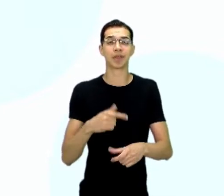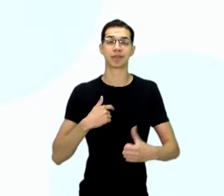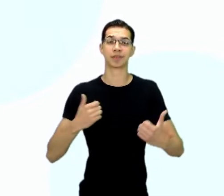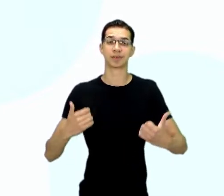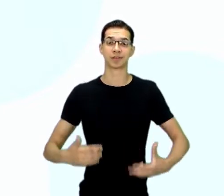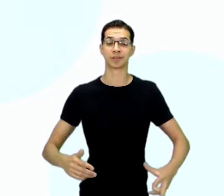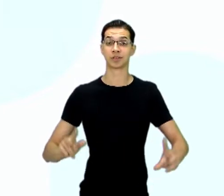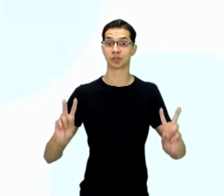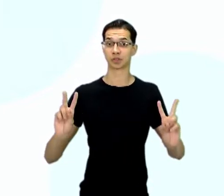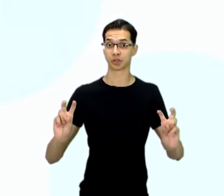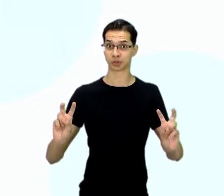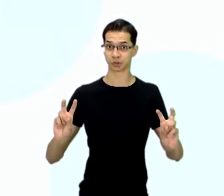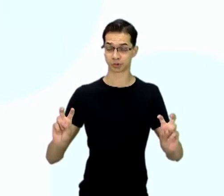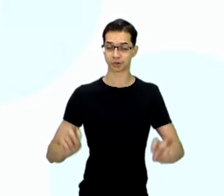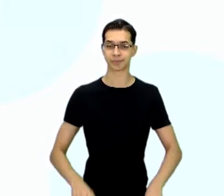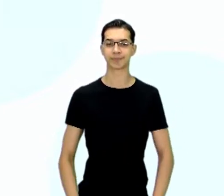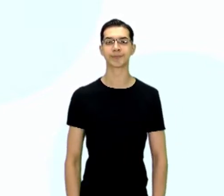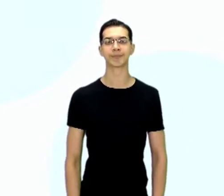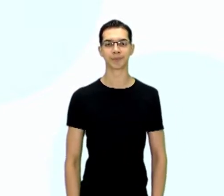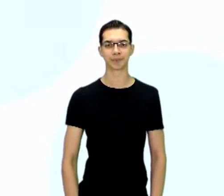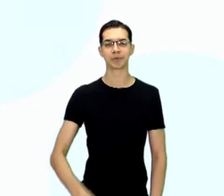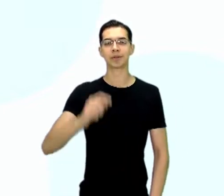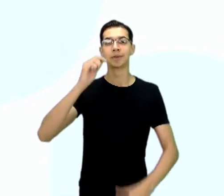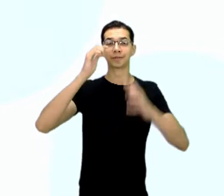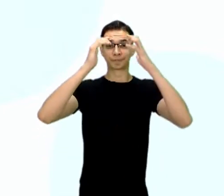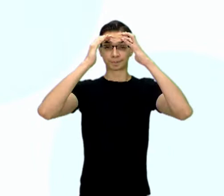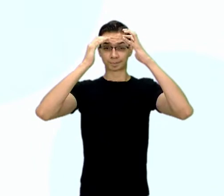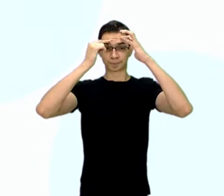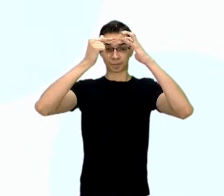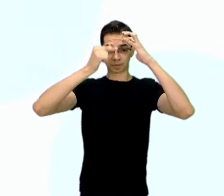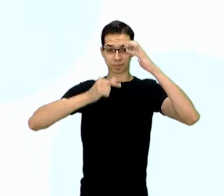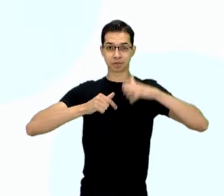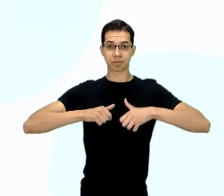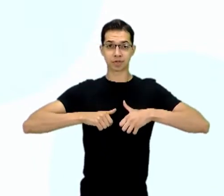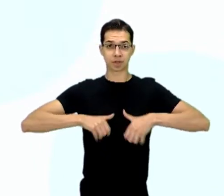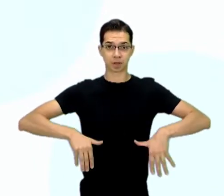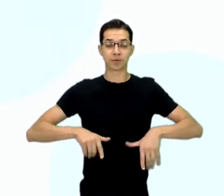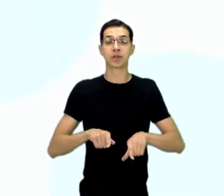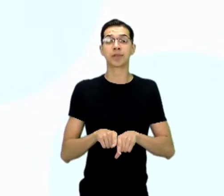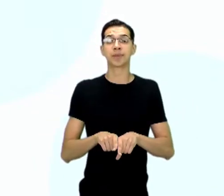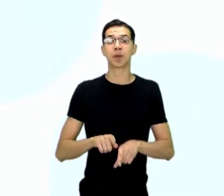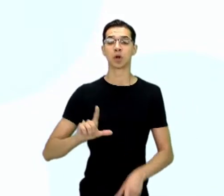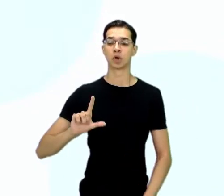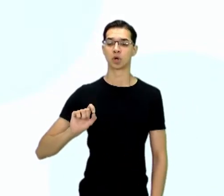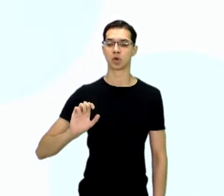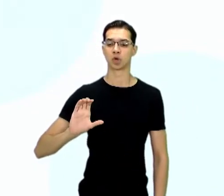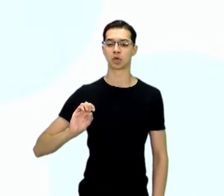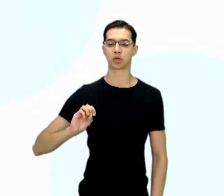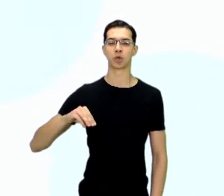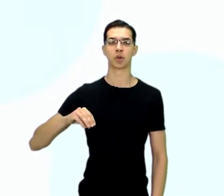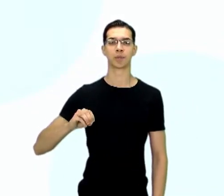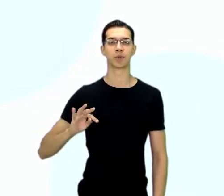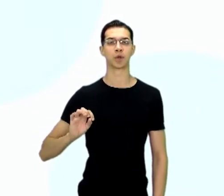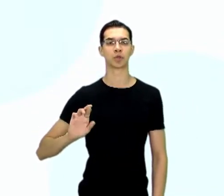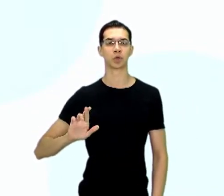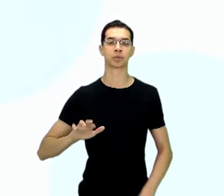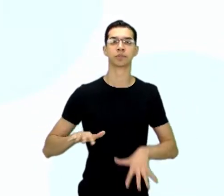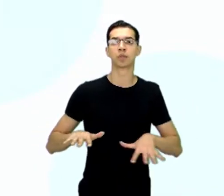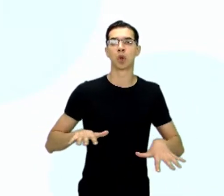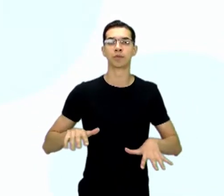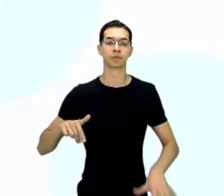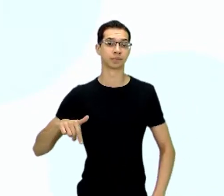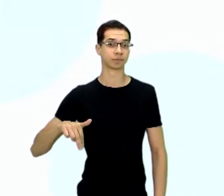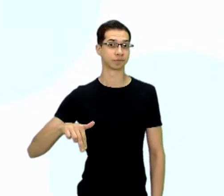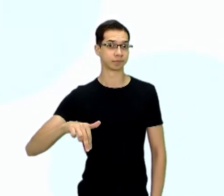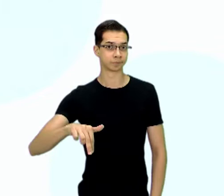sistema locomotor e o nervoso. Destaco para vocês o seguinte, gente, essa interação, né,